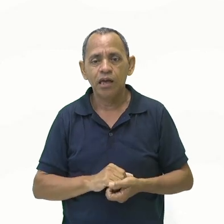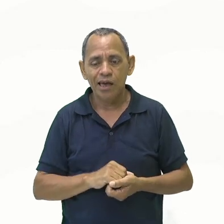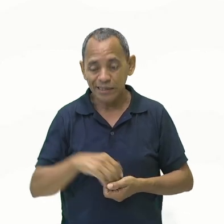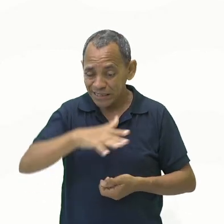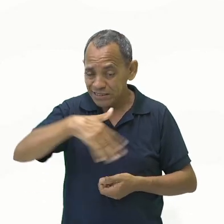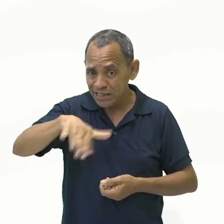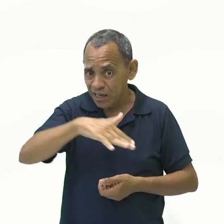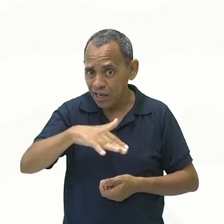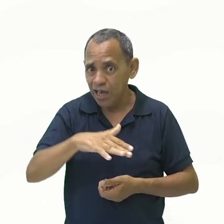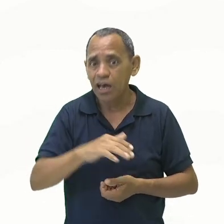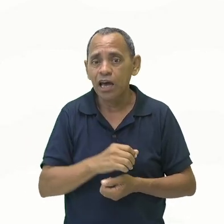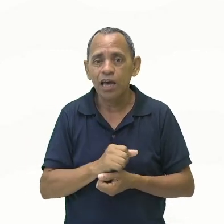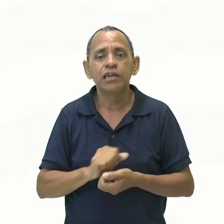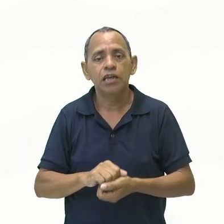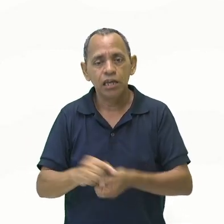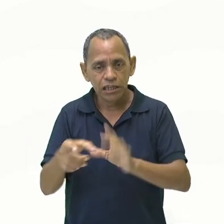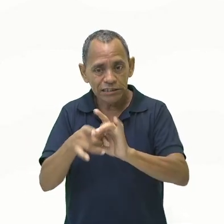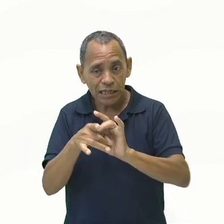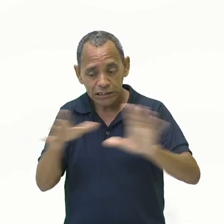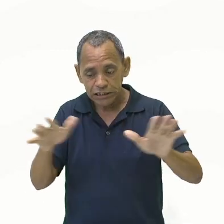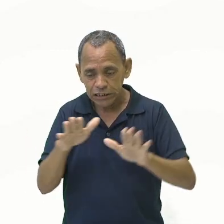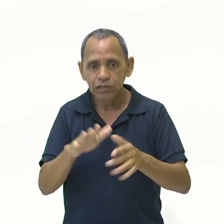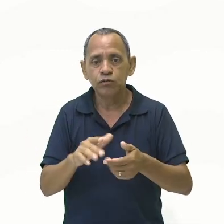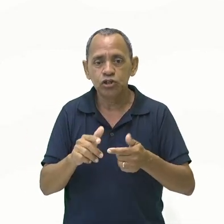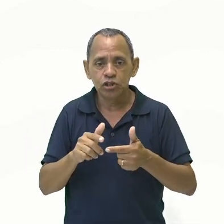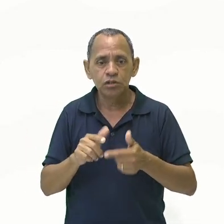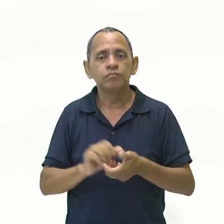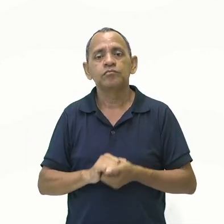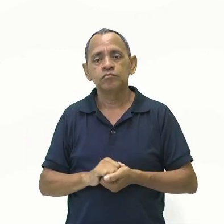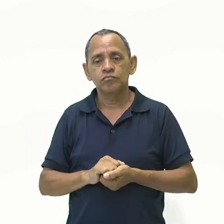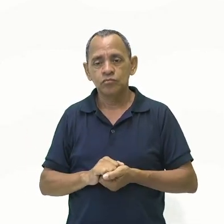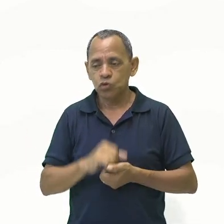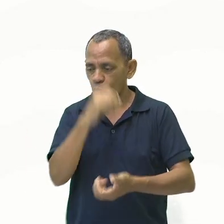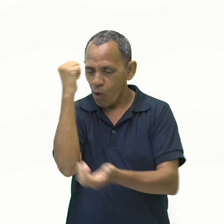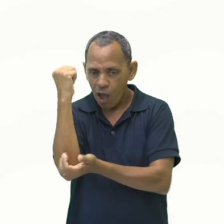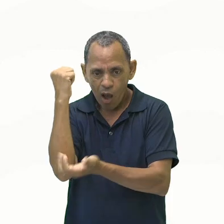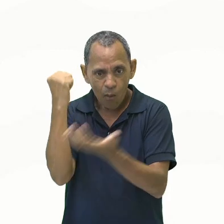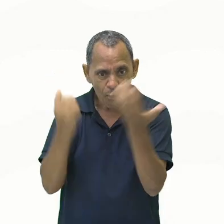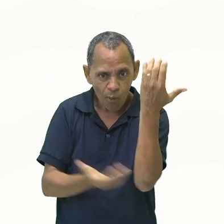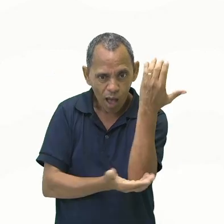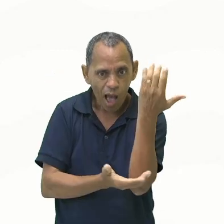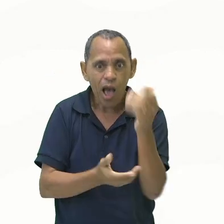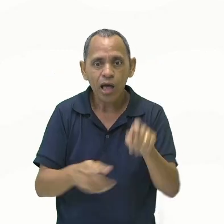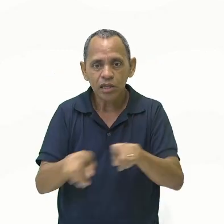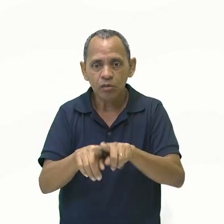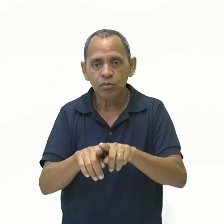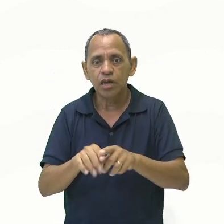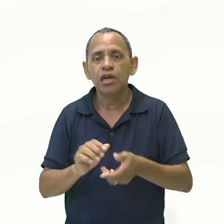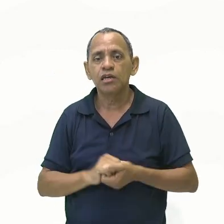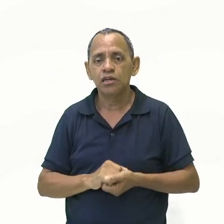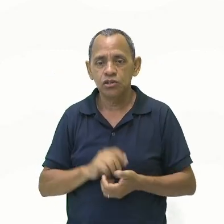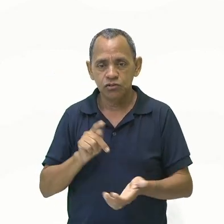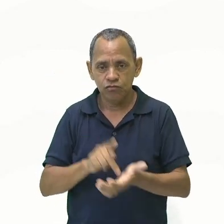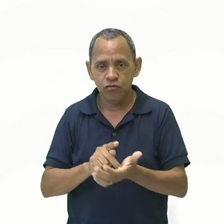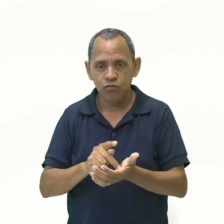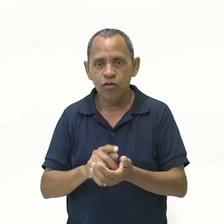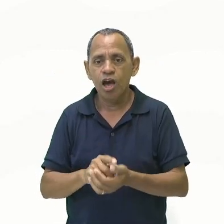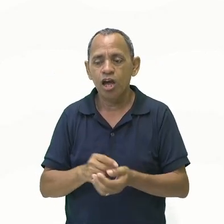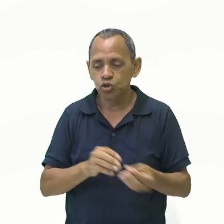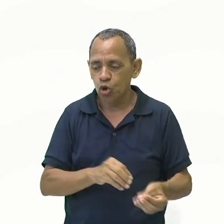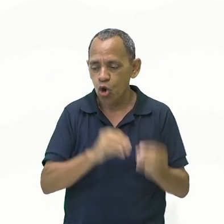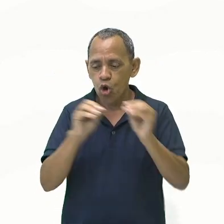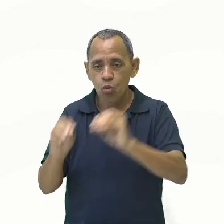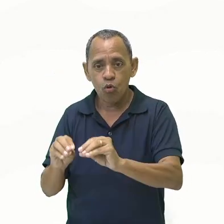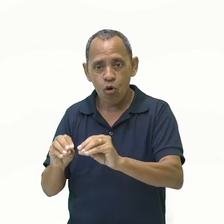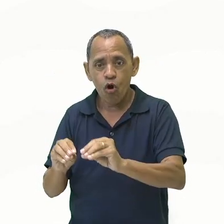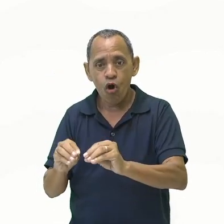produção de soja ela é muito importante para o território brasileiro, muitos países, ele vende para muitos países, e a gente sabe que as áreas aqui do sul do